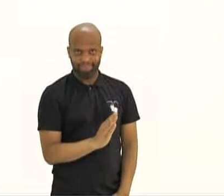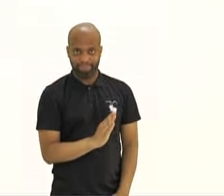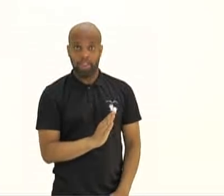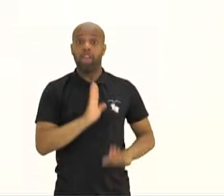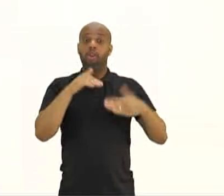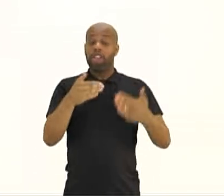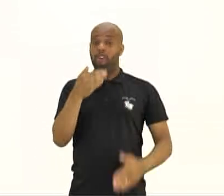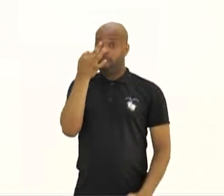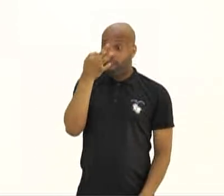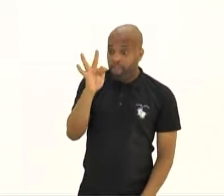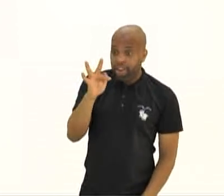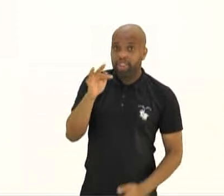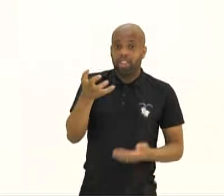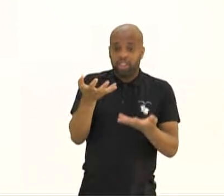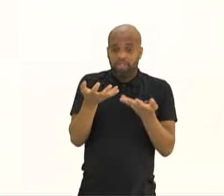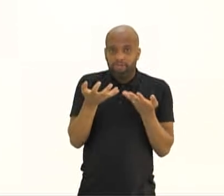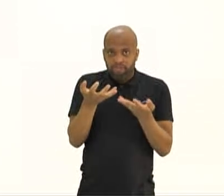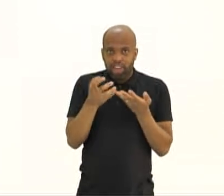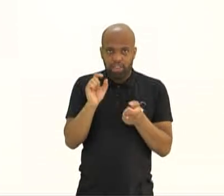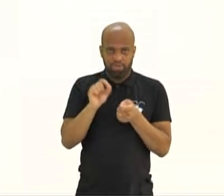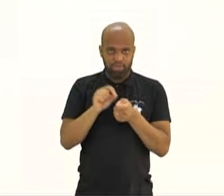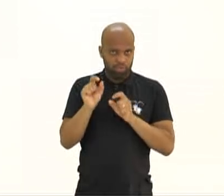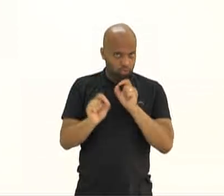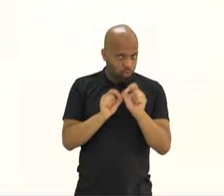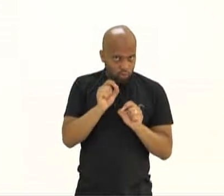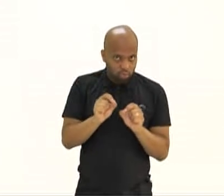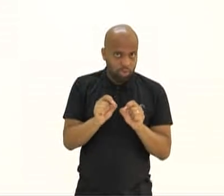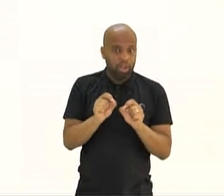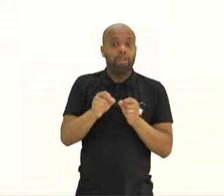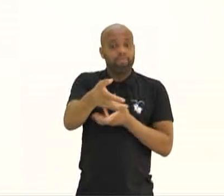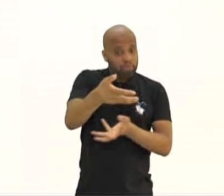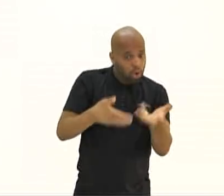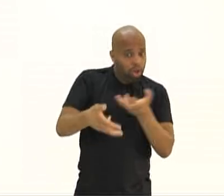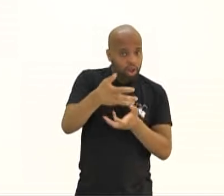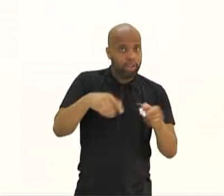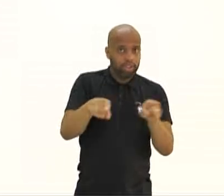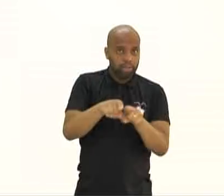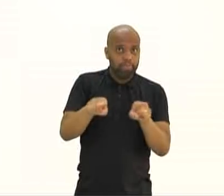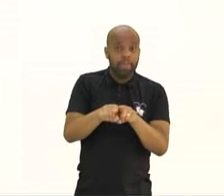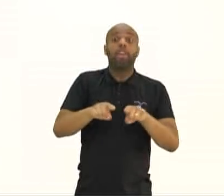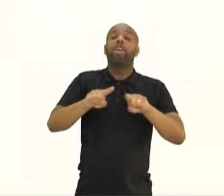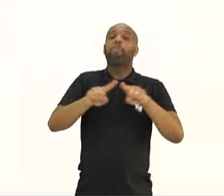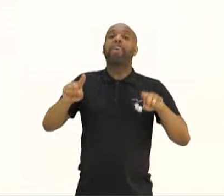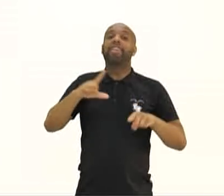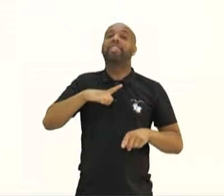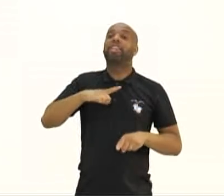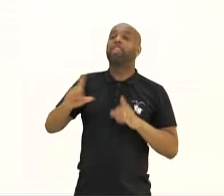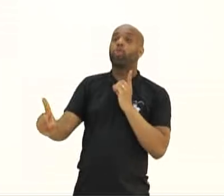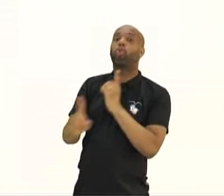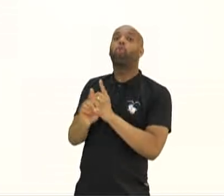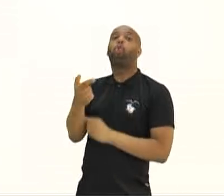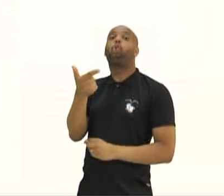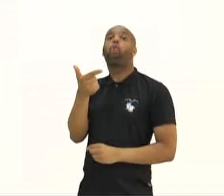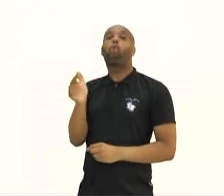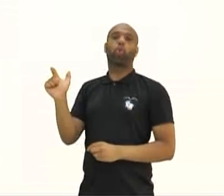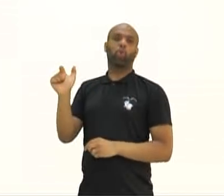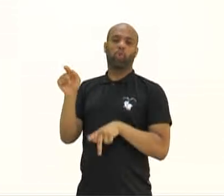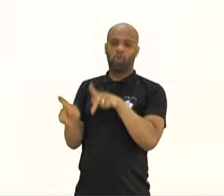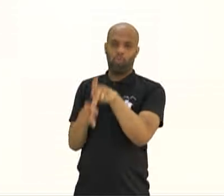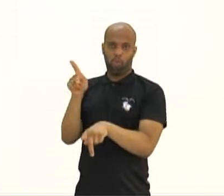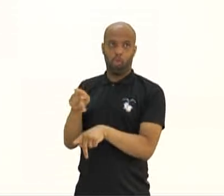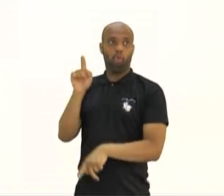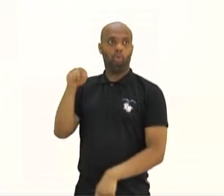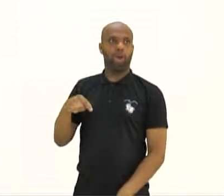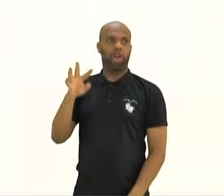eles estabeleceram suas próprias feitorias e faziam um comércio com outro povo, os tupinambás.